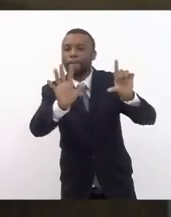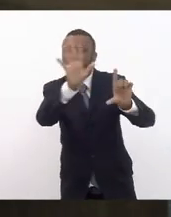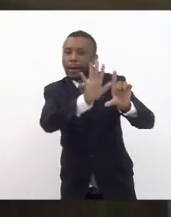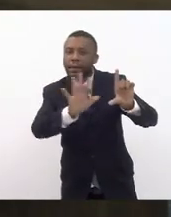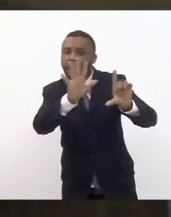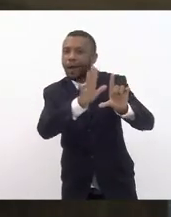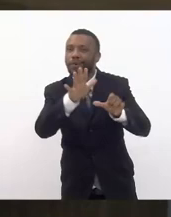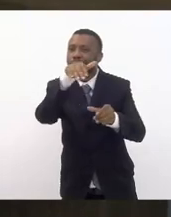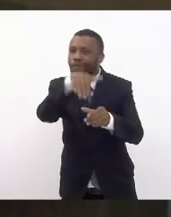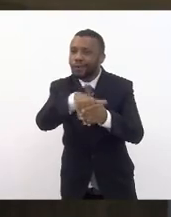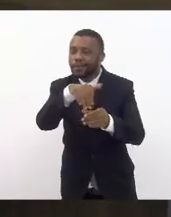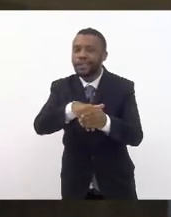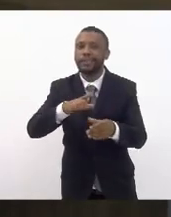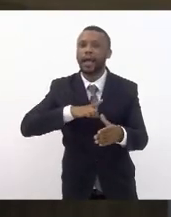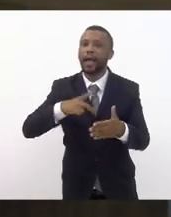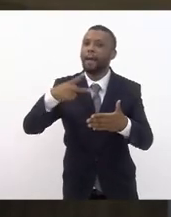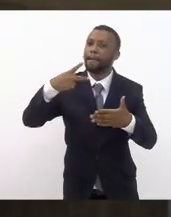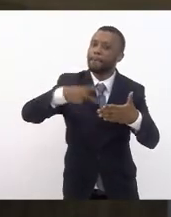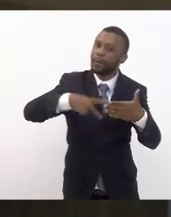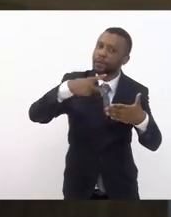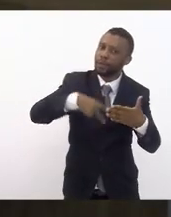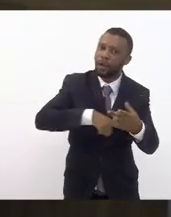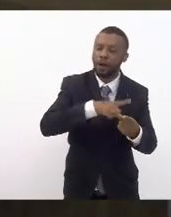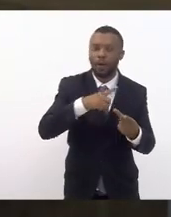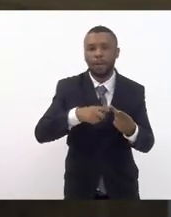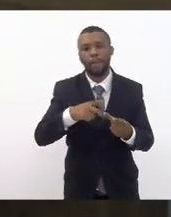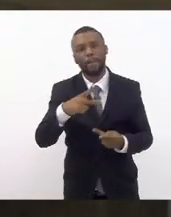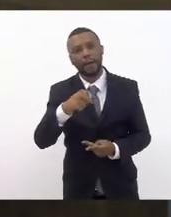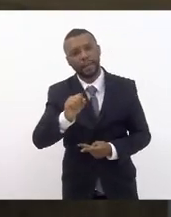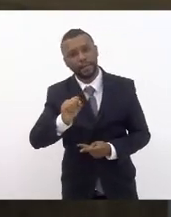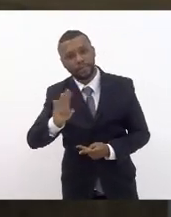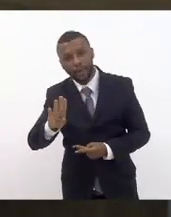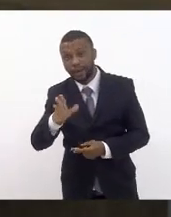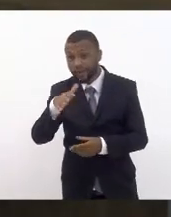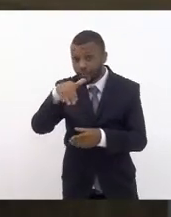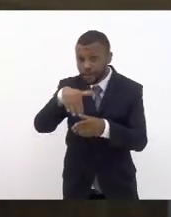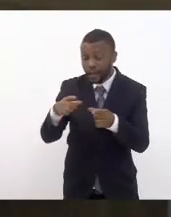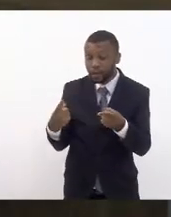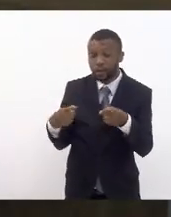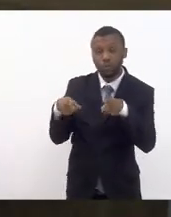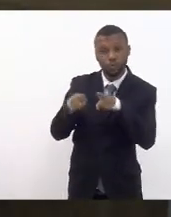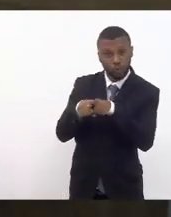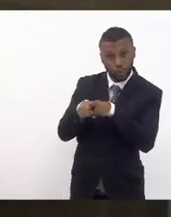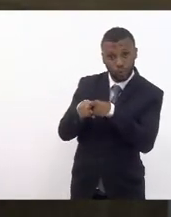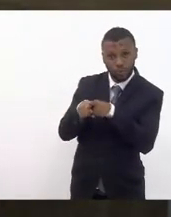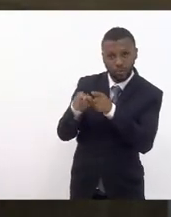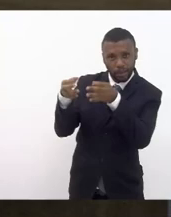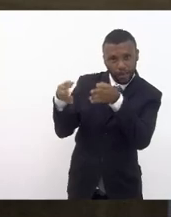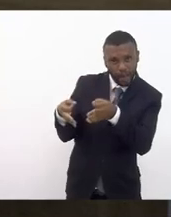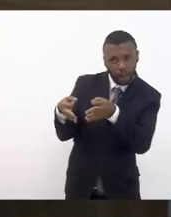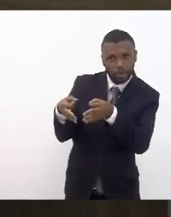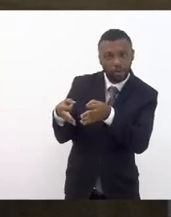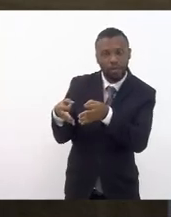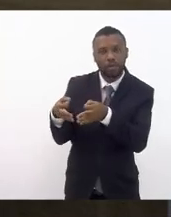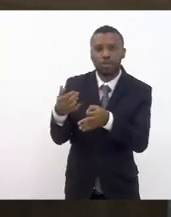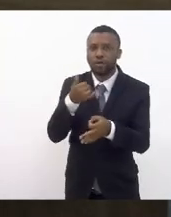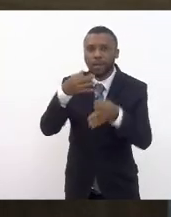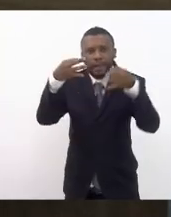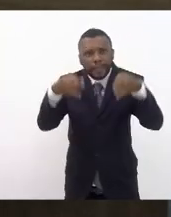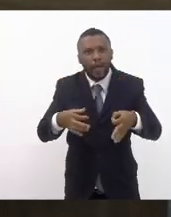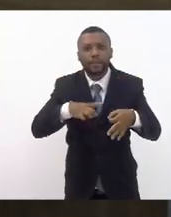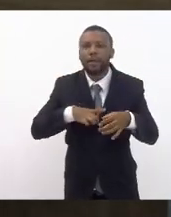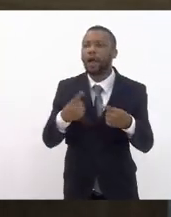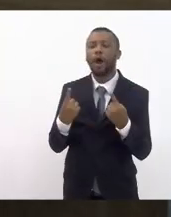que PSOL, em que PSB votaram juntos. Certamente eu estarei do lado oposto.